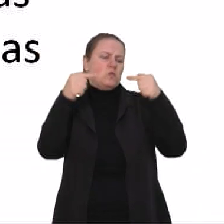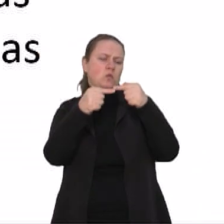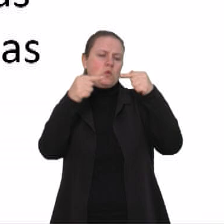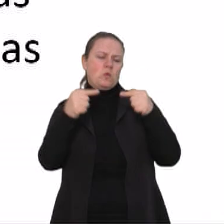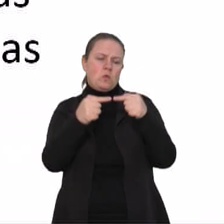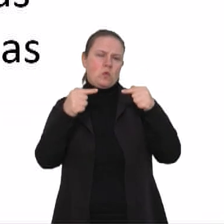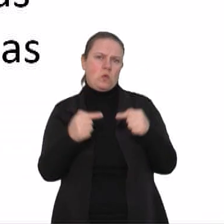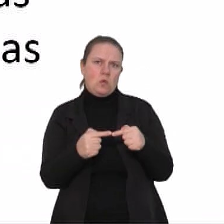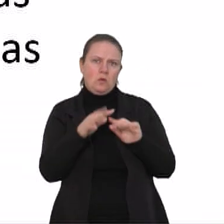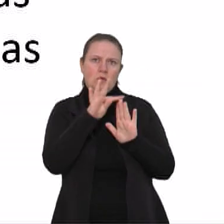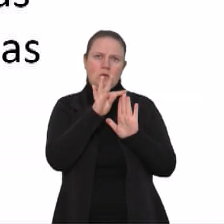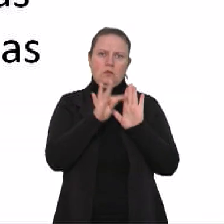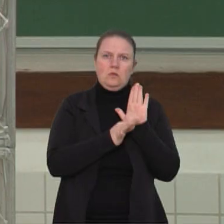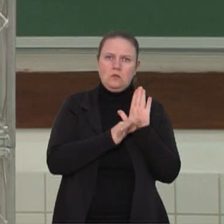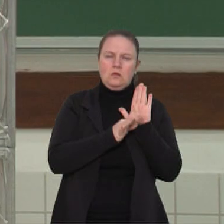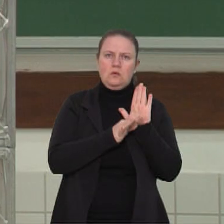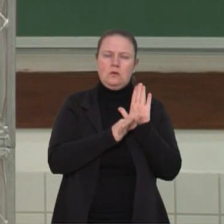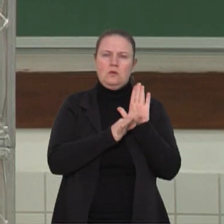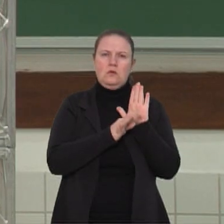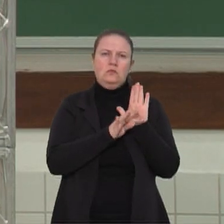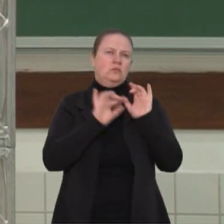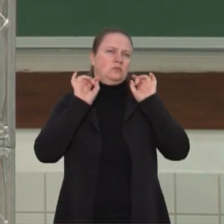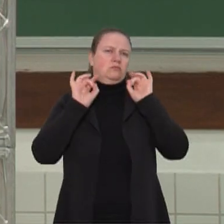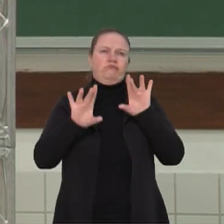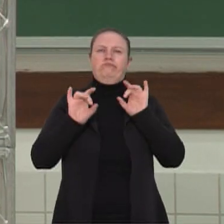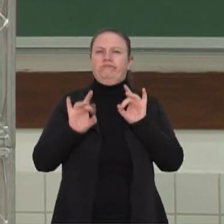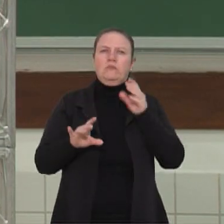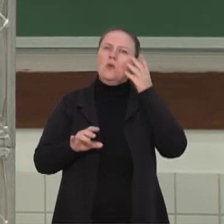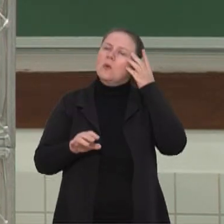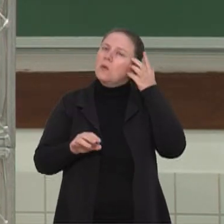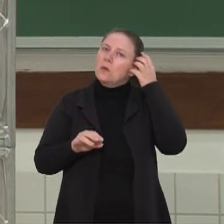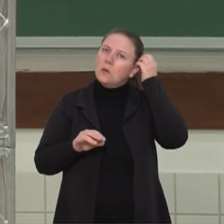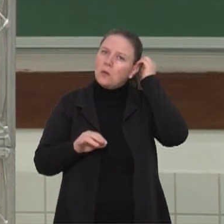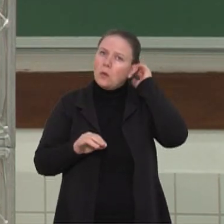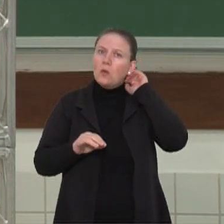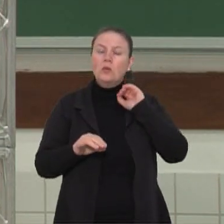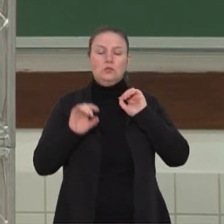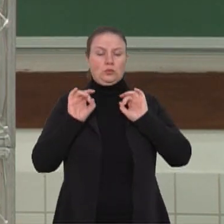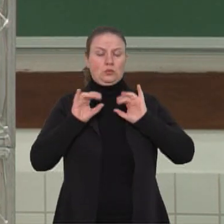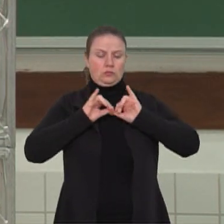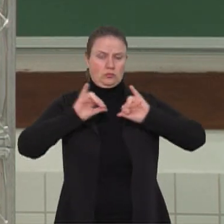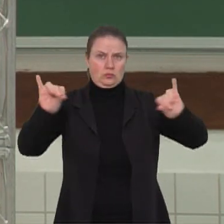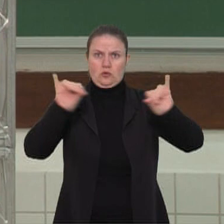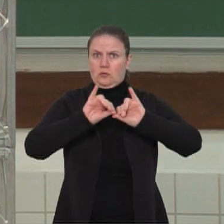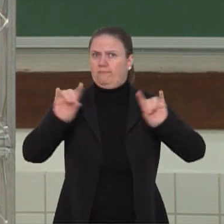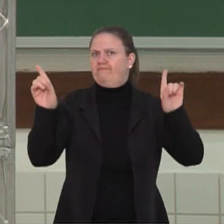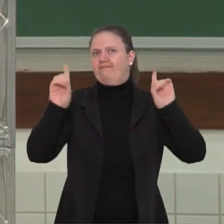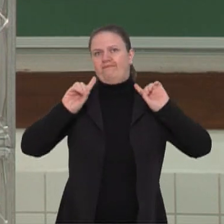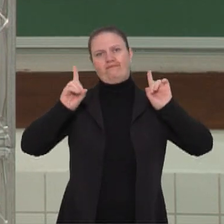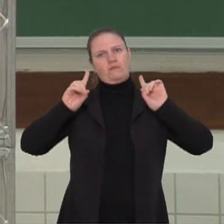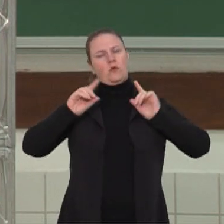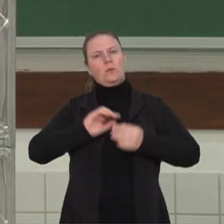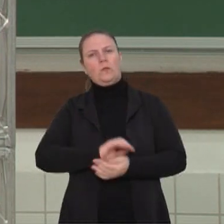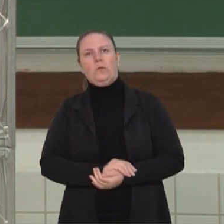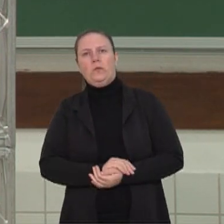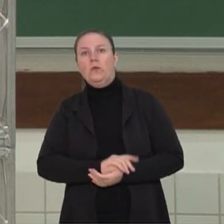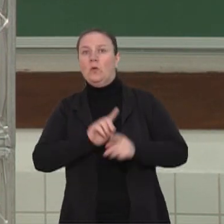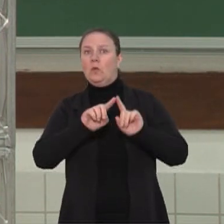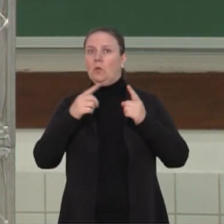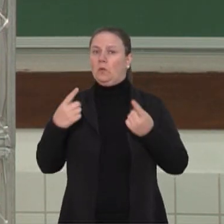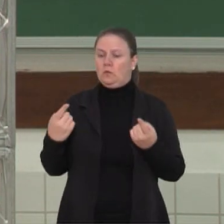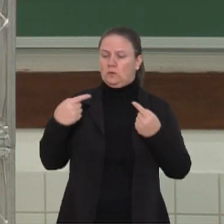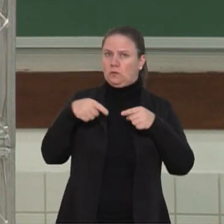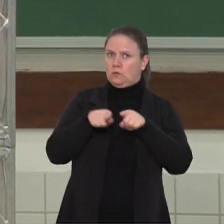texto. E isso, pessoal, não é só para o texto informativo. O texto informativo, mais do